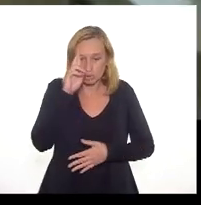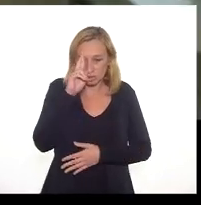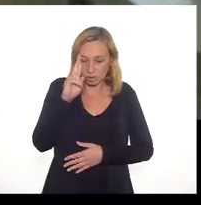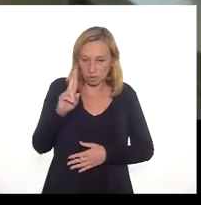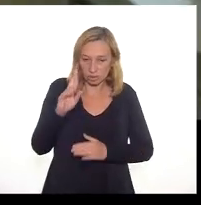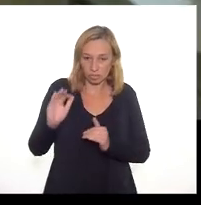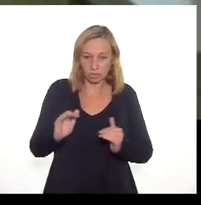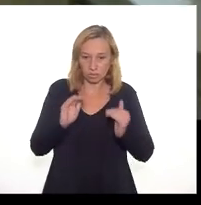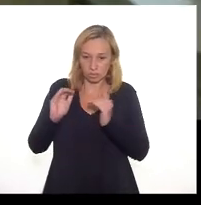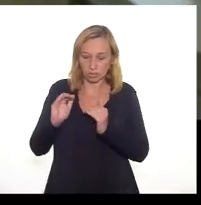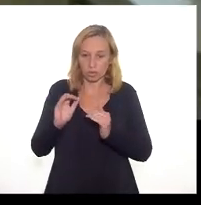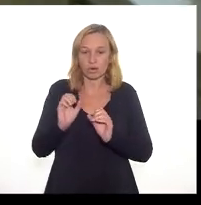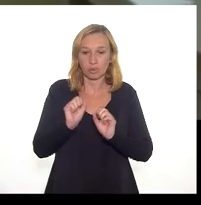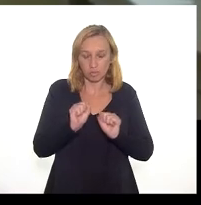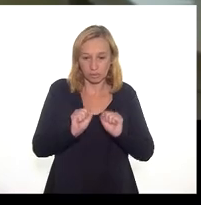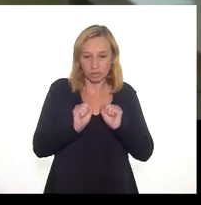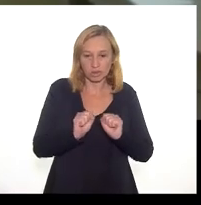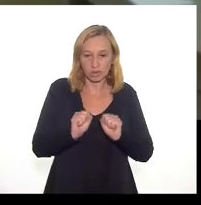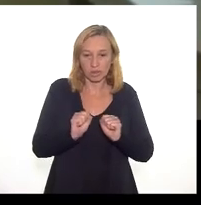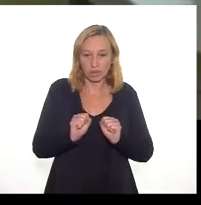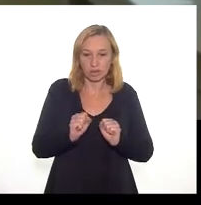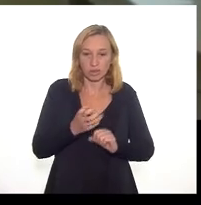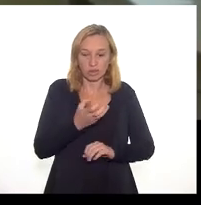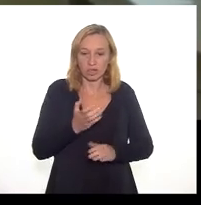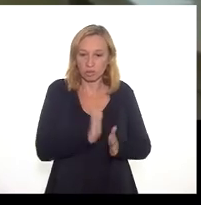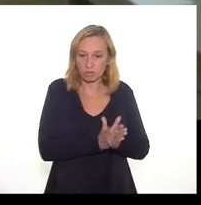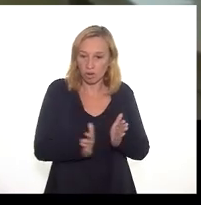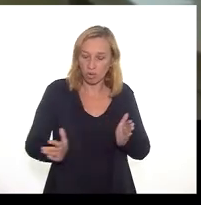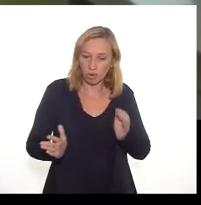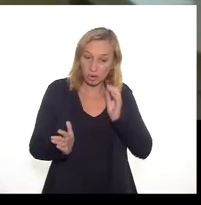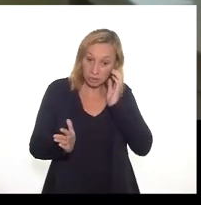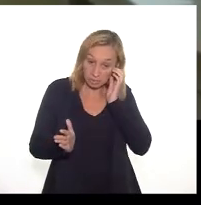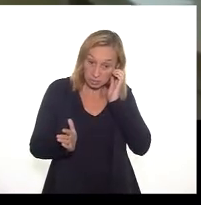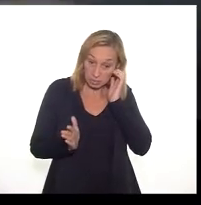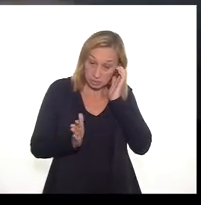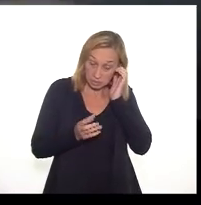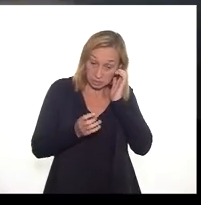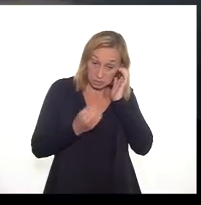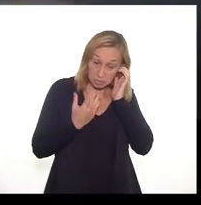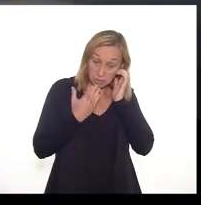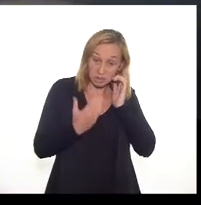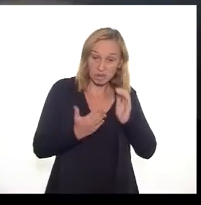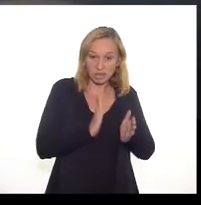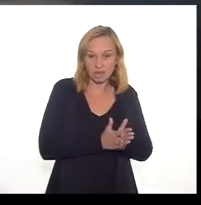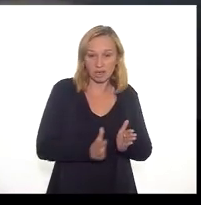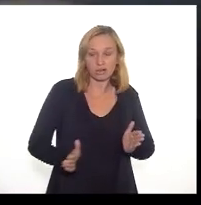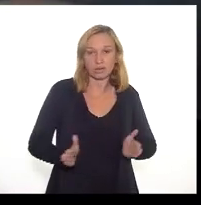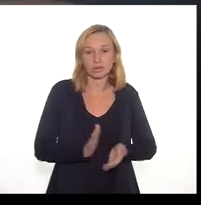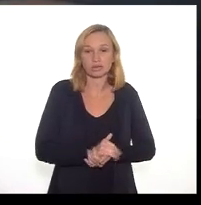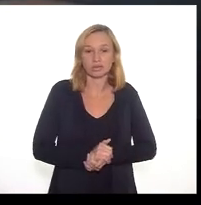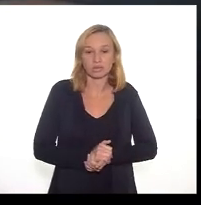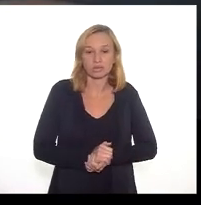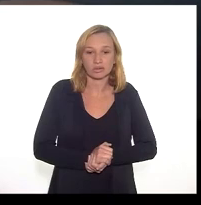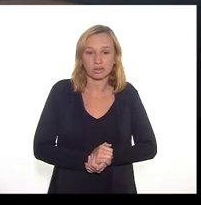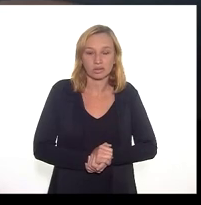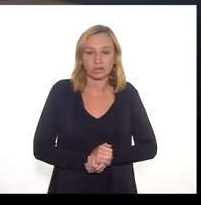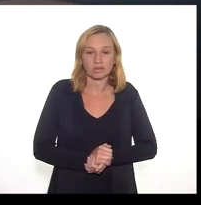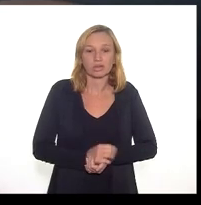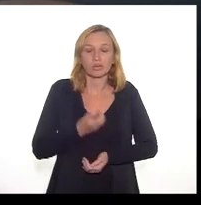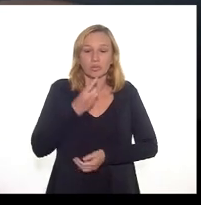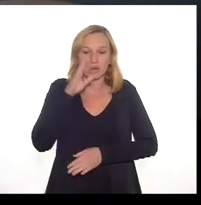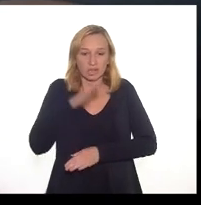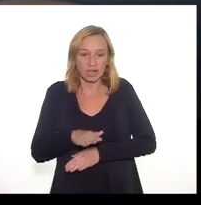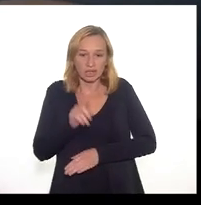achar oportuno, eu queria um pela ordem para vós. Faz uma questão de ordem para nós. Por favor, Luiz. Boa tarde,